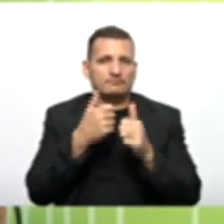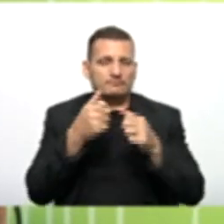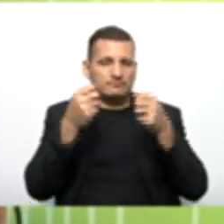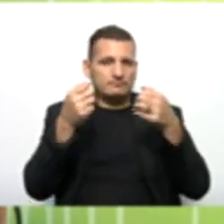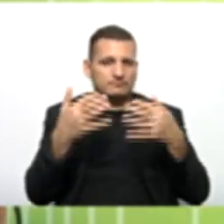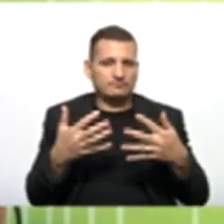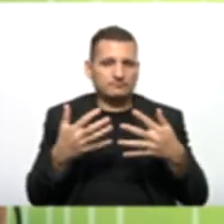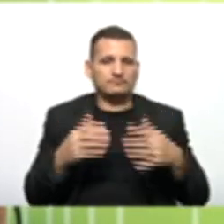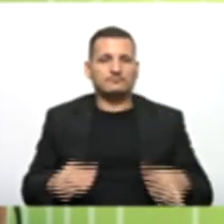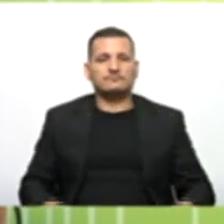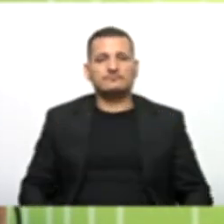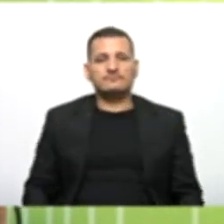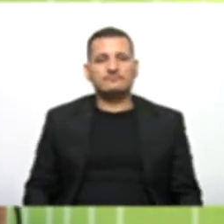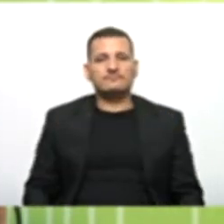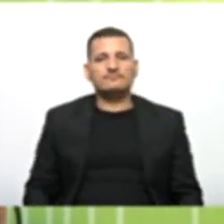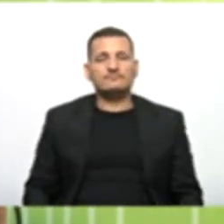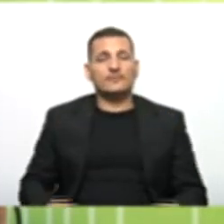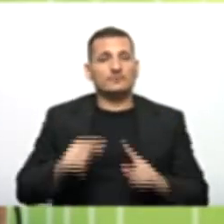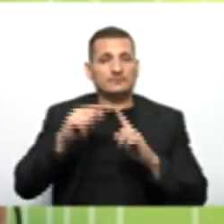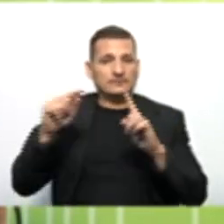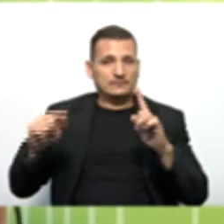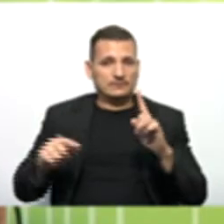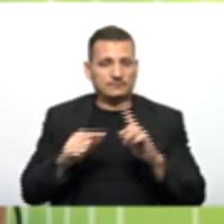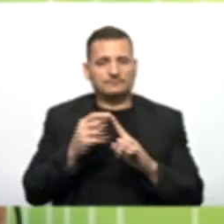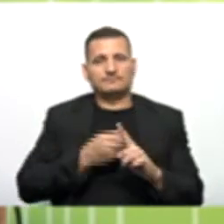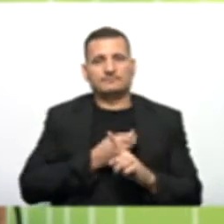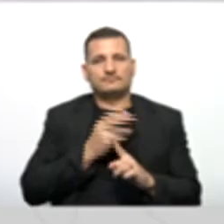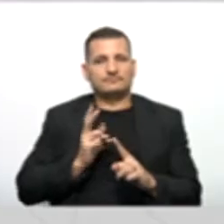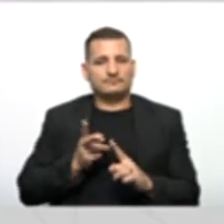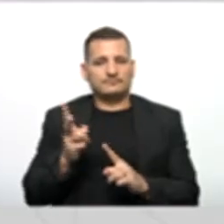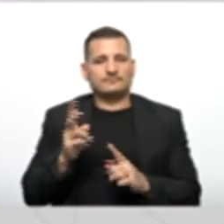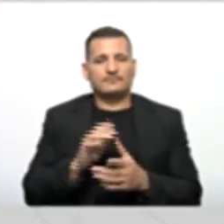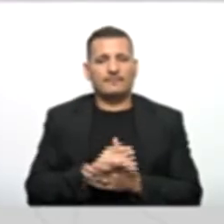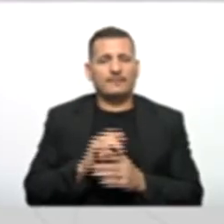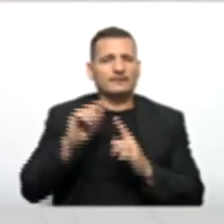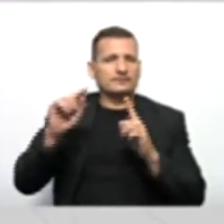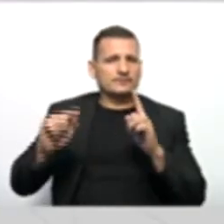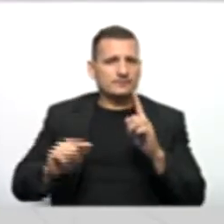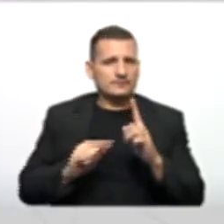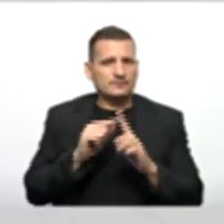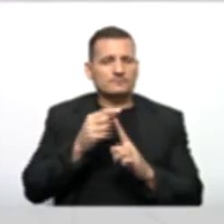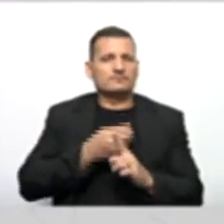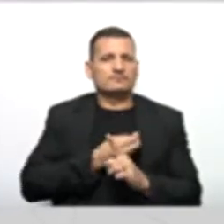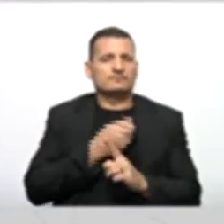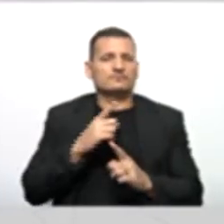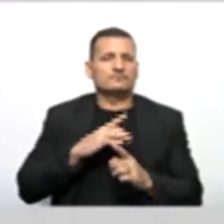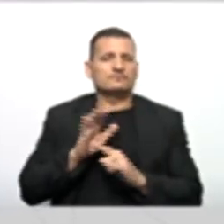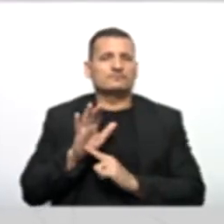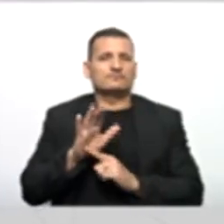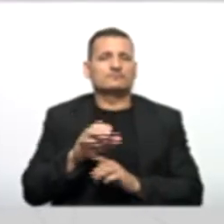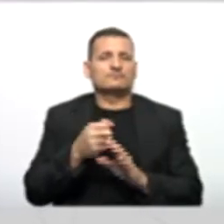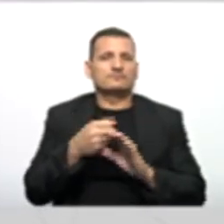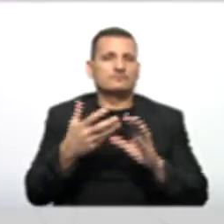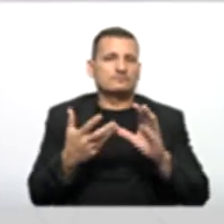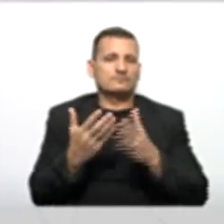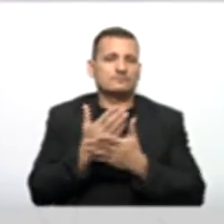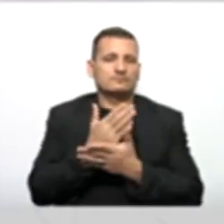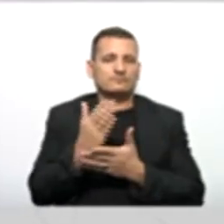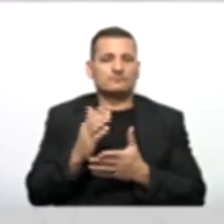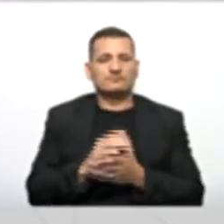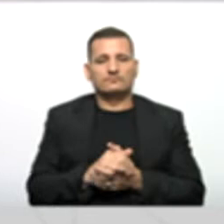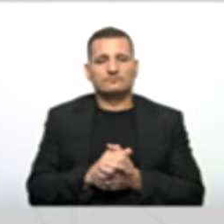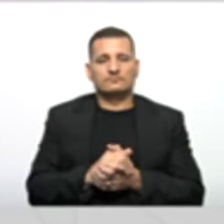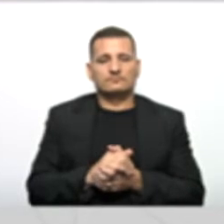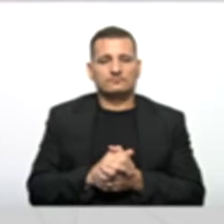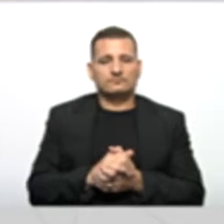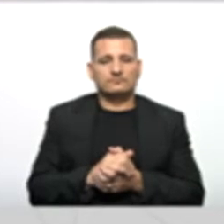tá? Então vamos continuar aqui ainda sobre o ciclo de vida. Esse ciclo de vida geralmente apresenta as seguintes características. Os níveis